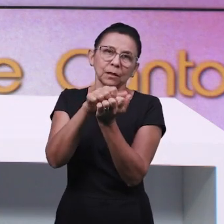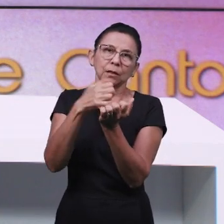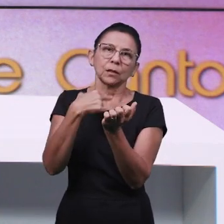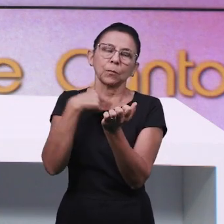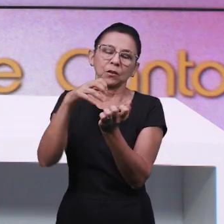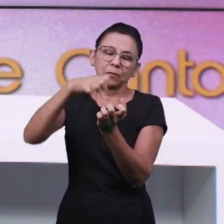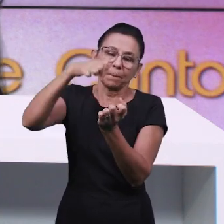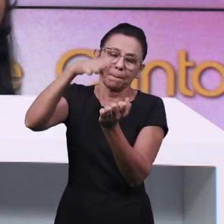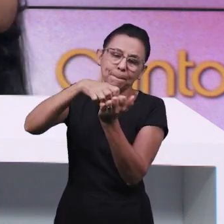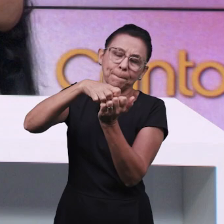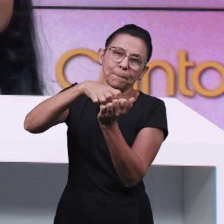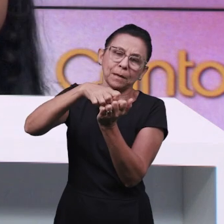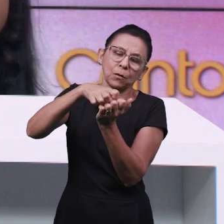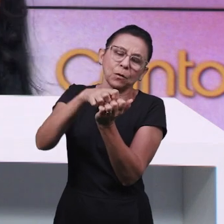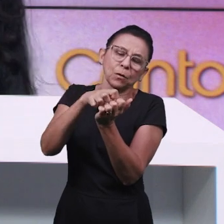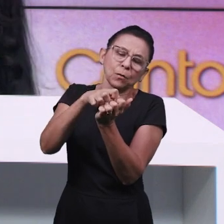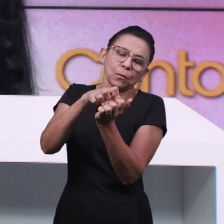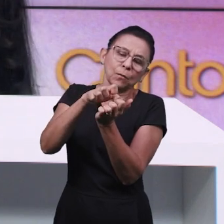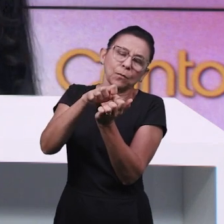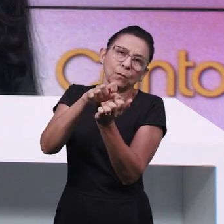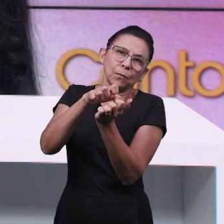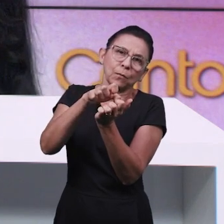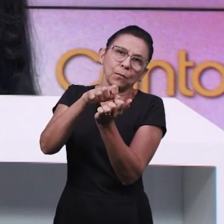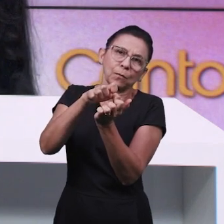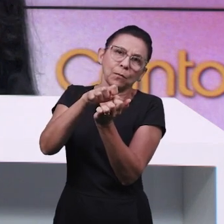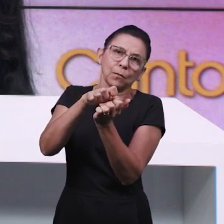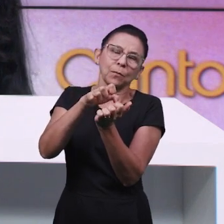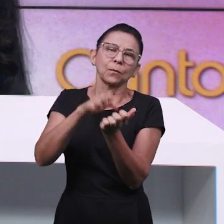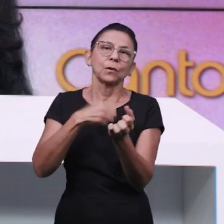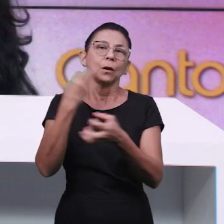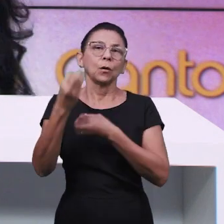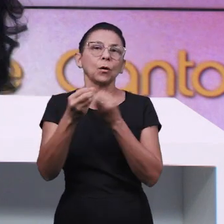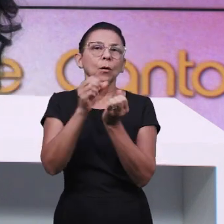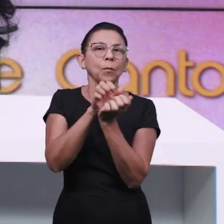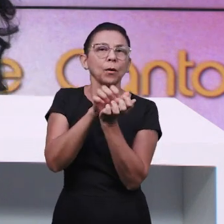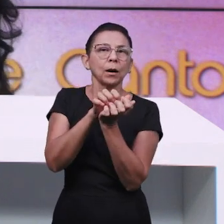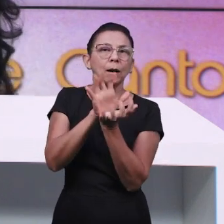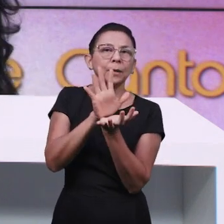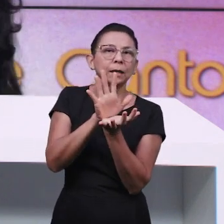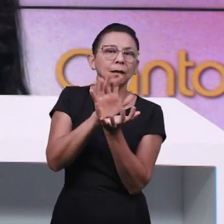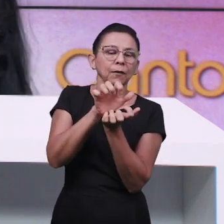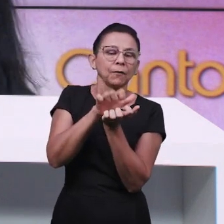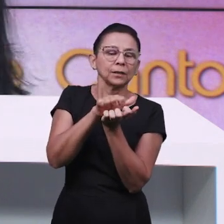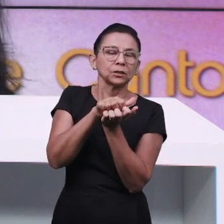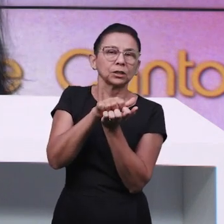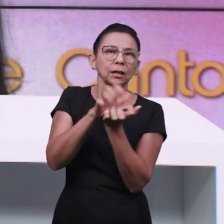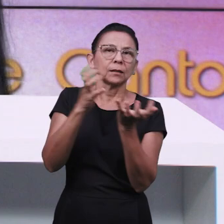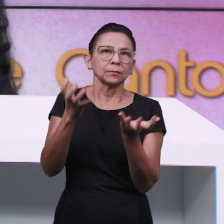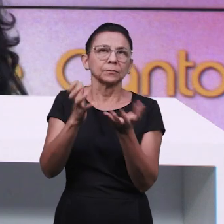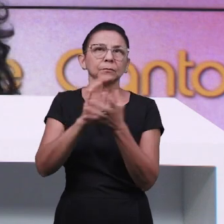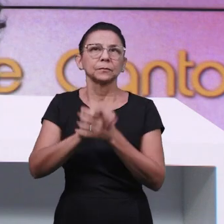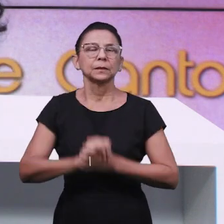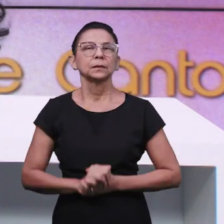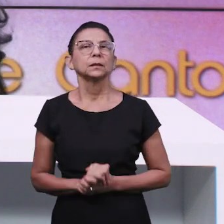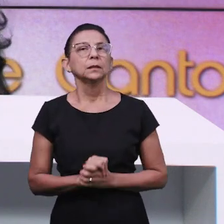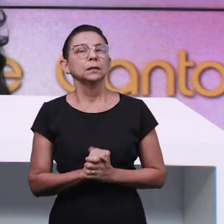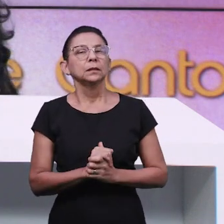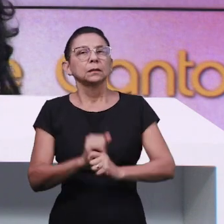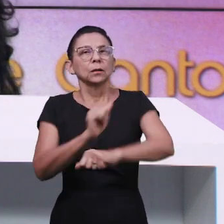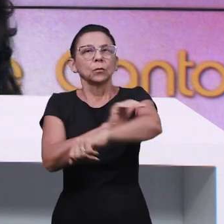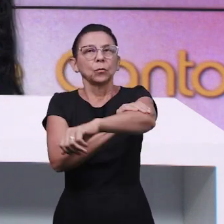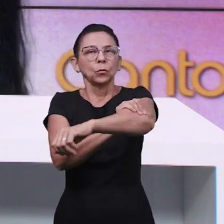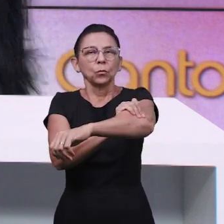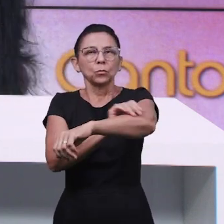voz. Então, sabemos que musculatura respiratória ajuda a musculatura laríngea,